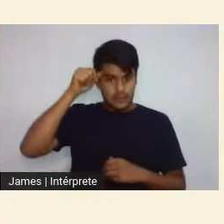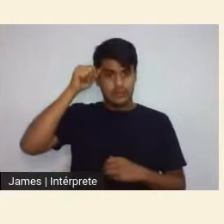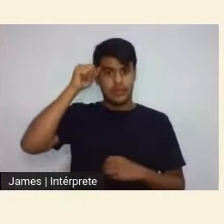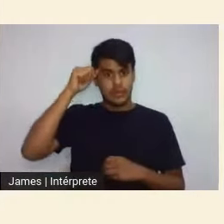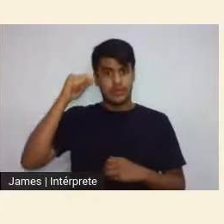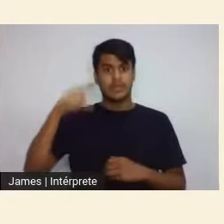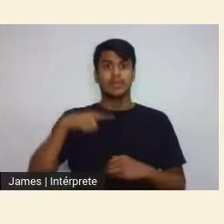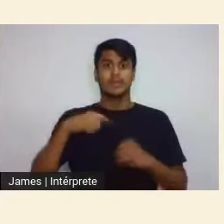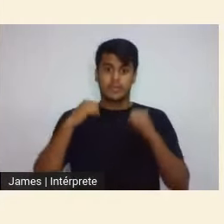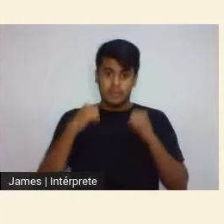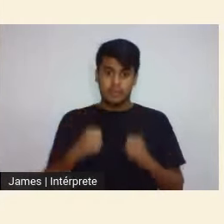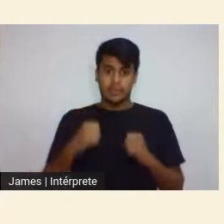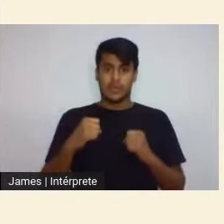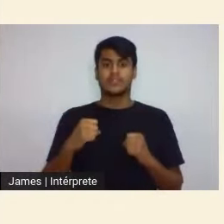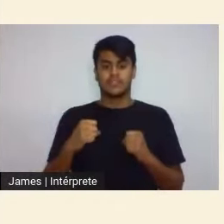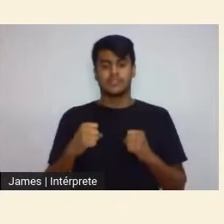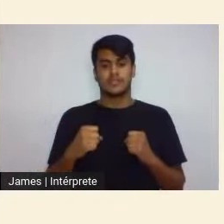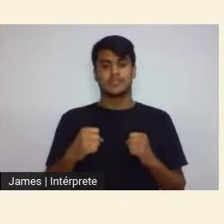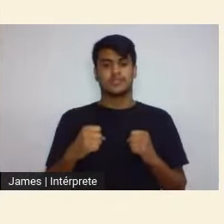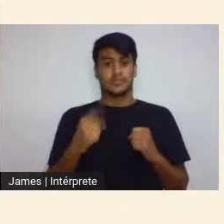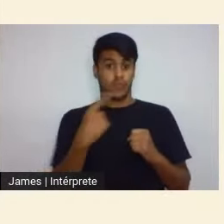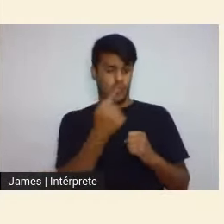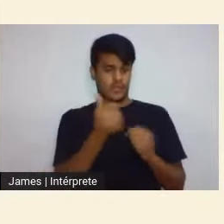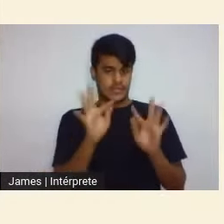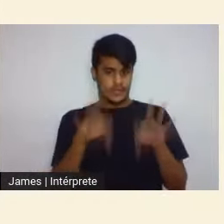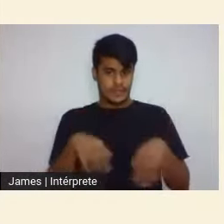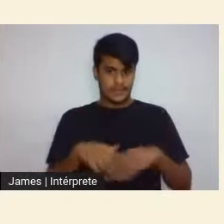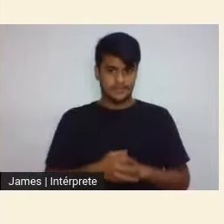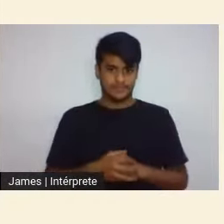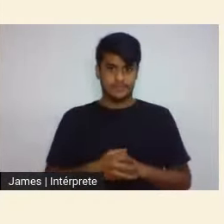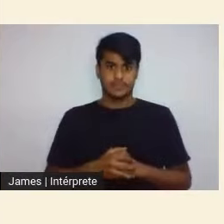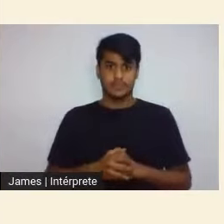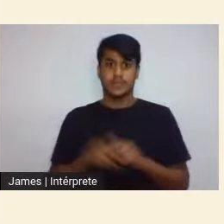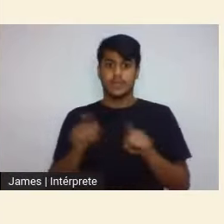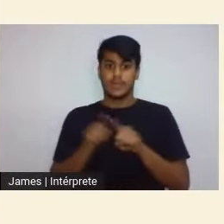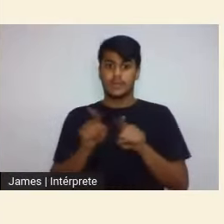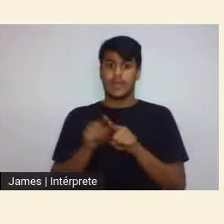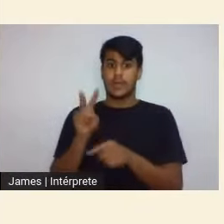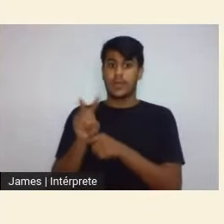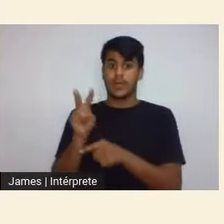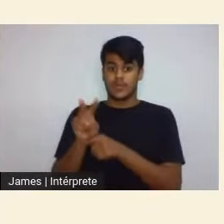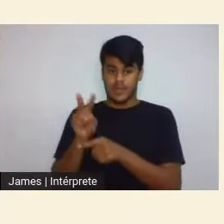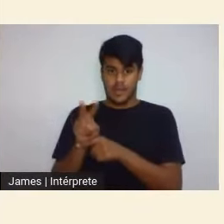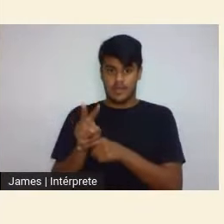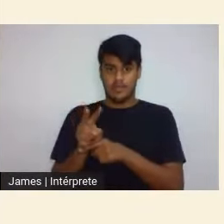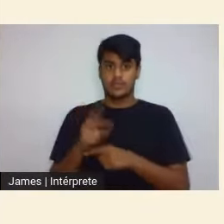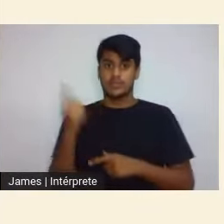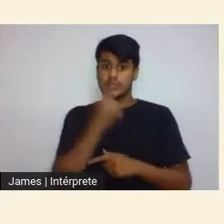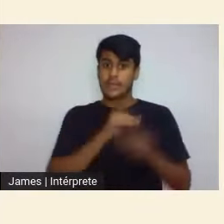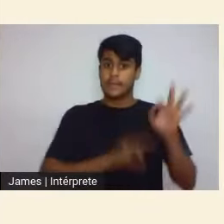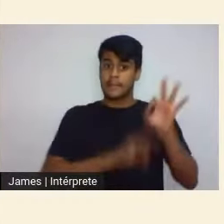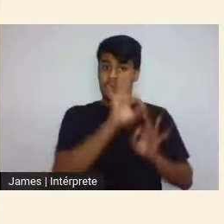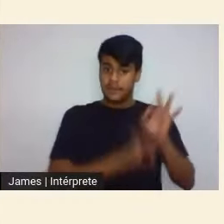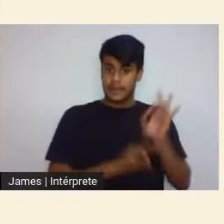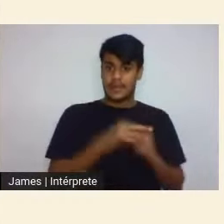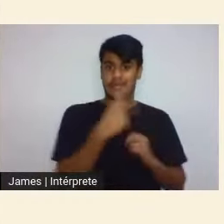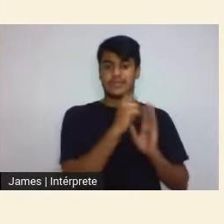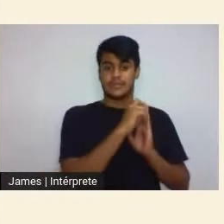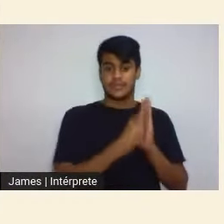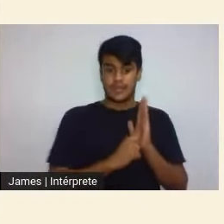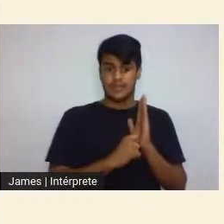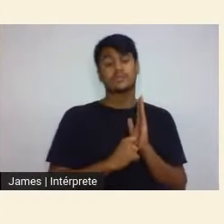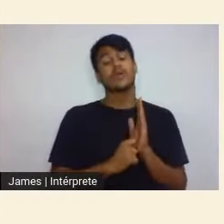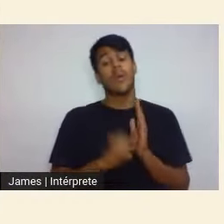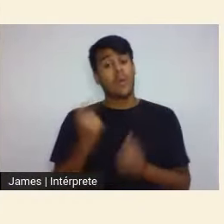pode ser. Já estou concluindo. Esse cuidado de Raul Bopp na preparação e revisão de seus textos fez com